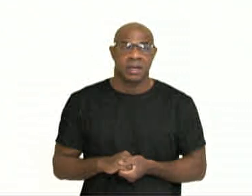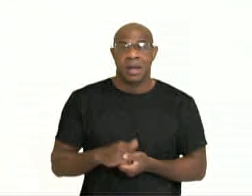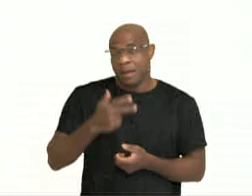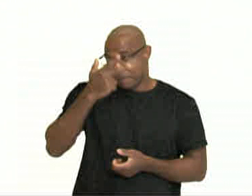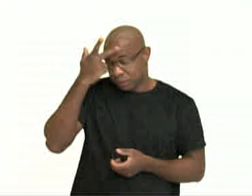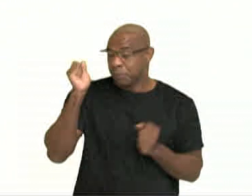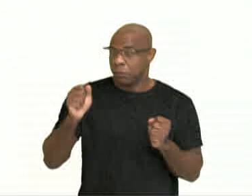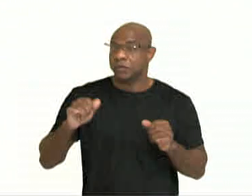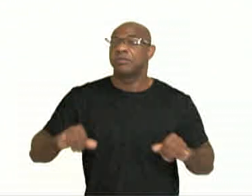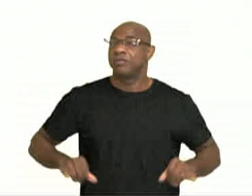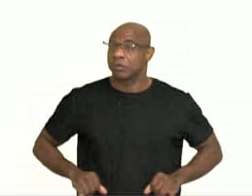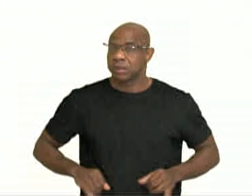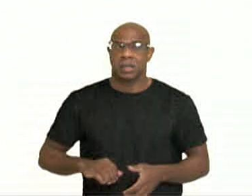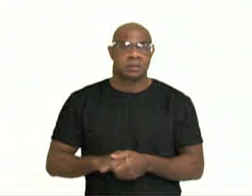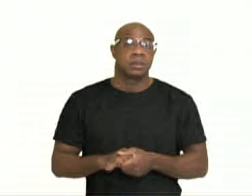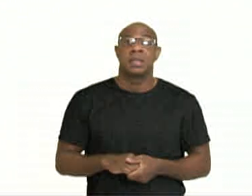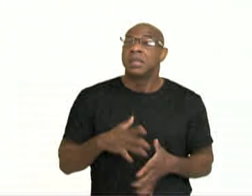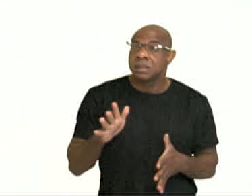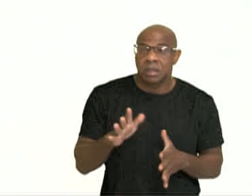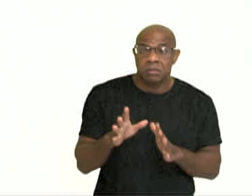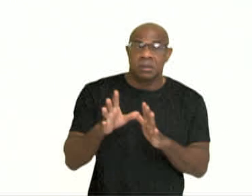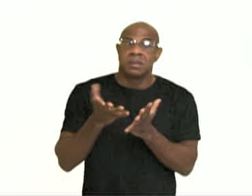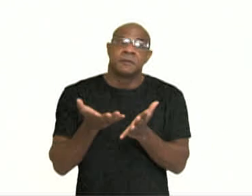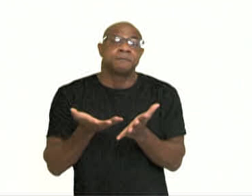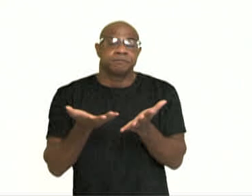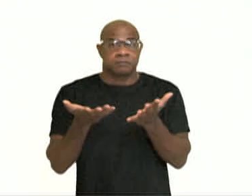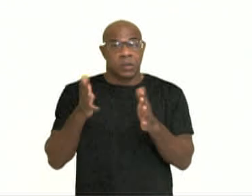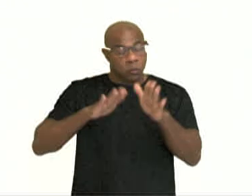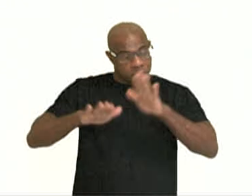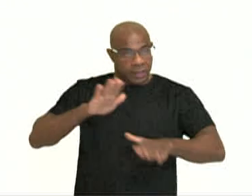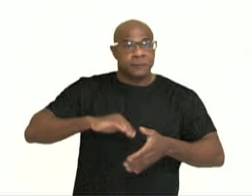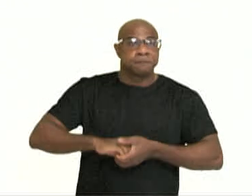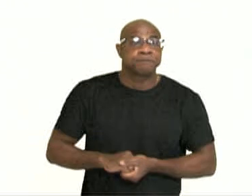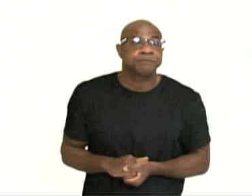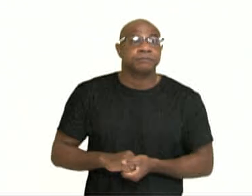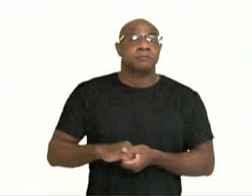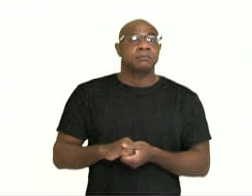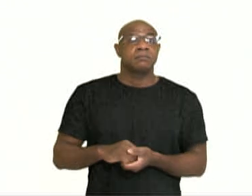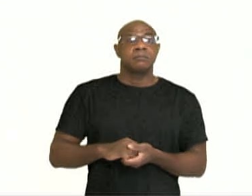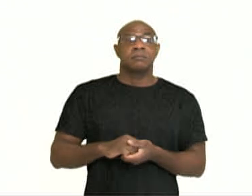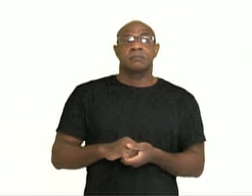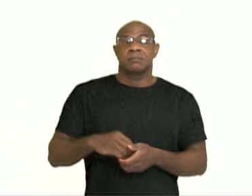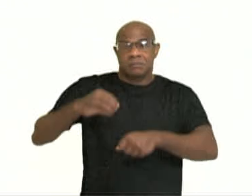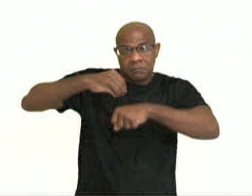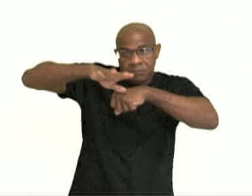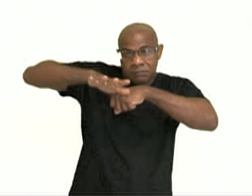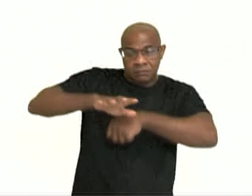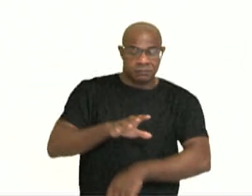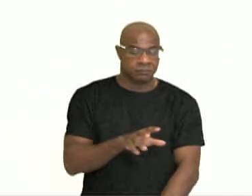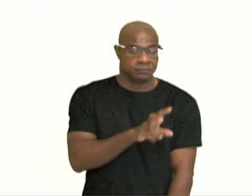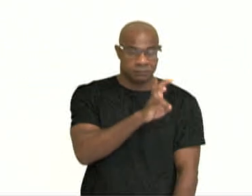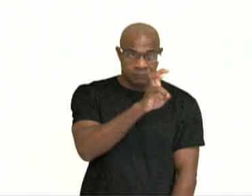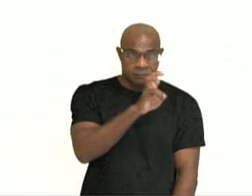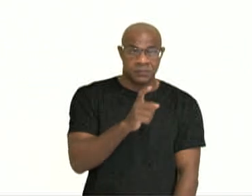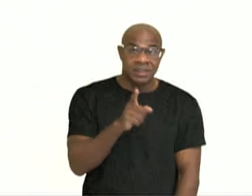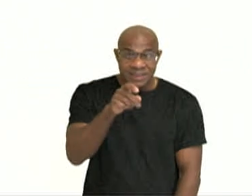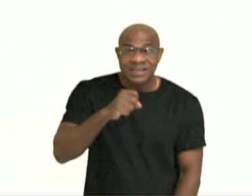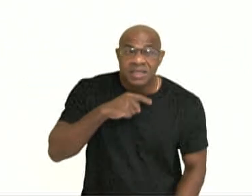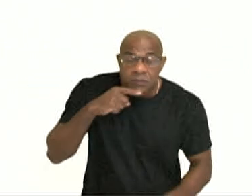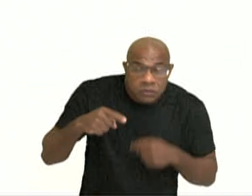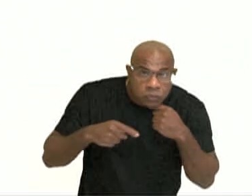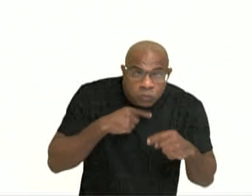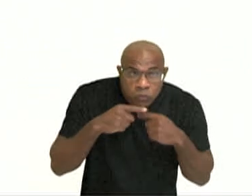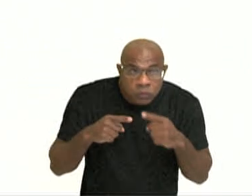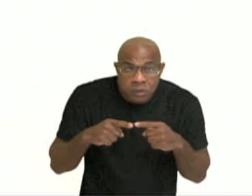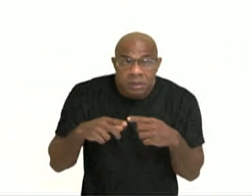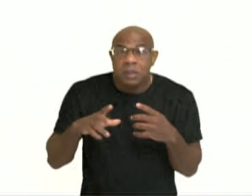não distribua por aí esse tipo de conteúdo. Na dica 5, por fim, na dúvida se algo